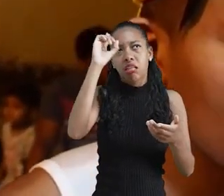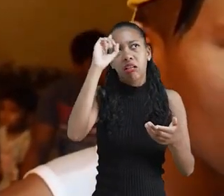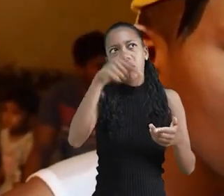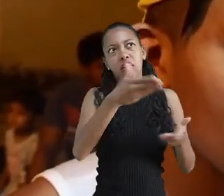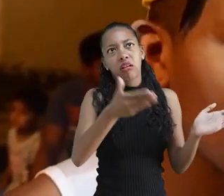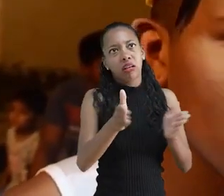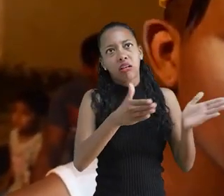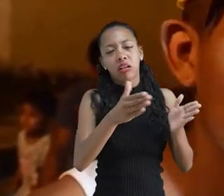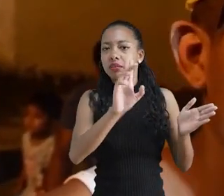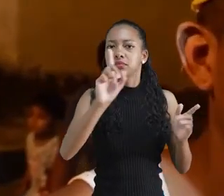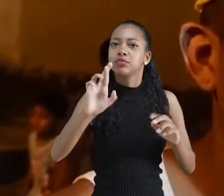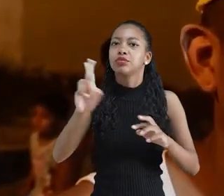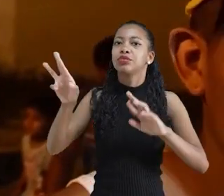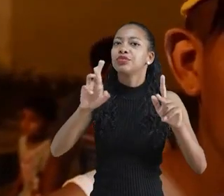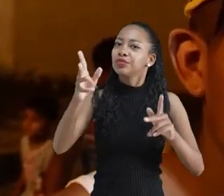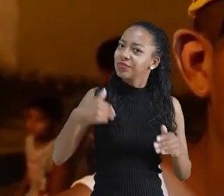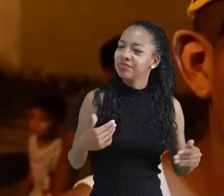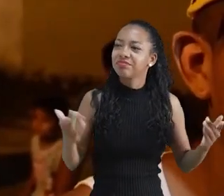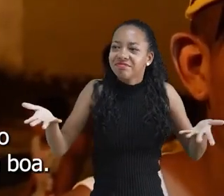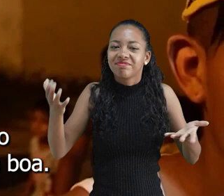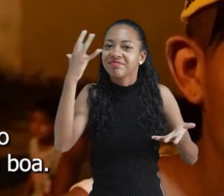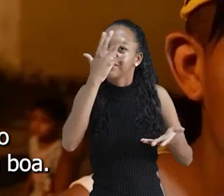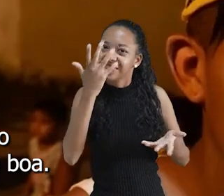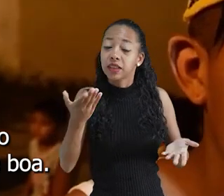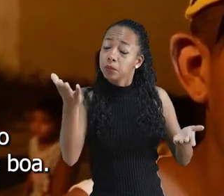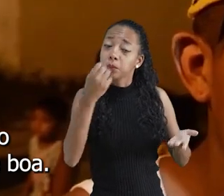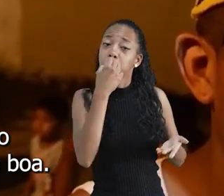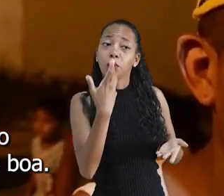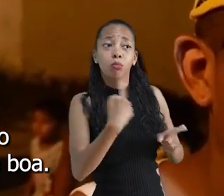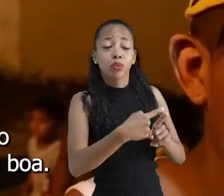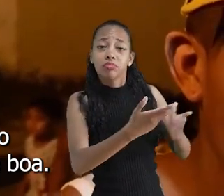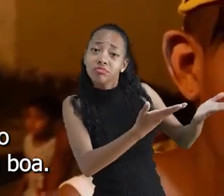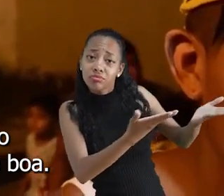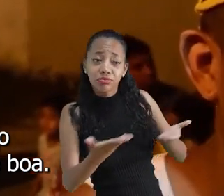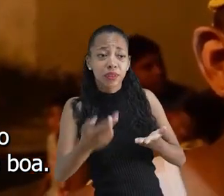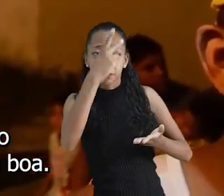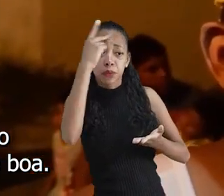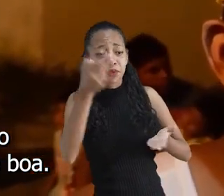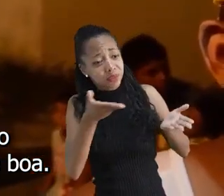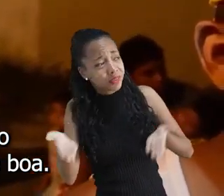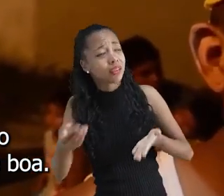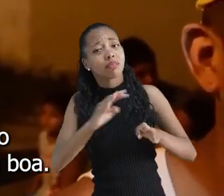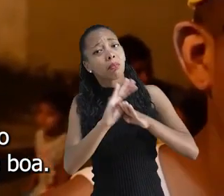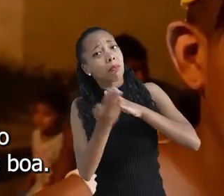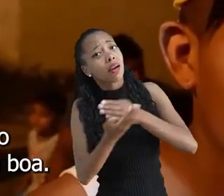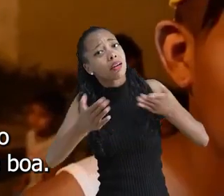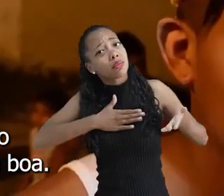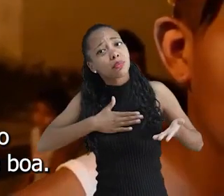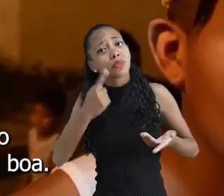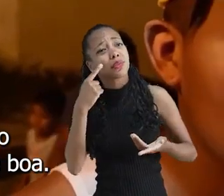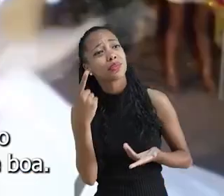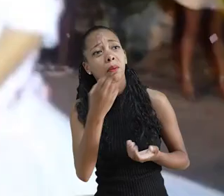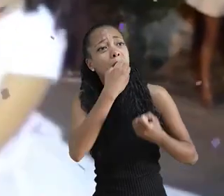cultura do nosso bairro para outras pessoas para mostrar o que o bairro tem de bom porque todo bairro tem um bom e ruim a gente tá levando